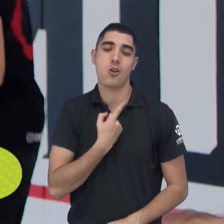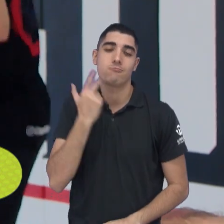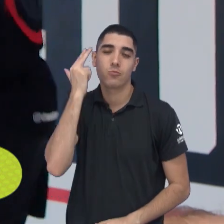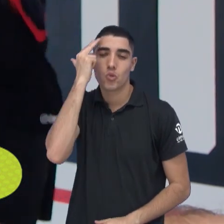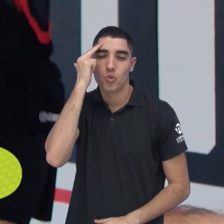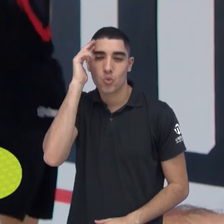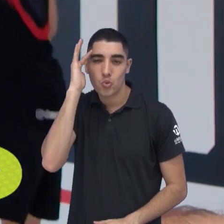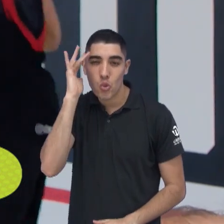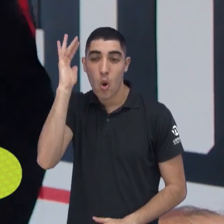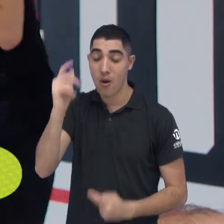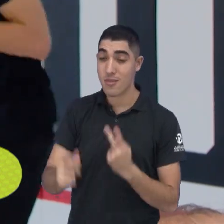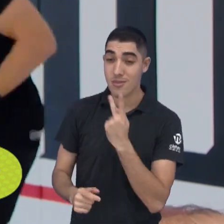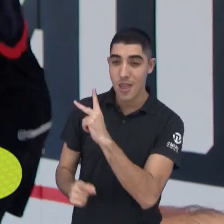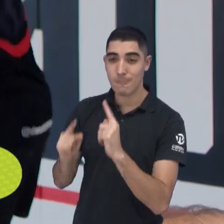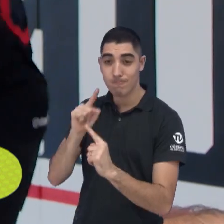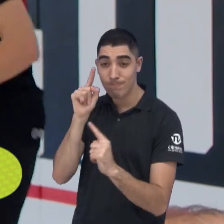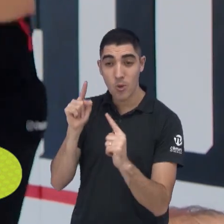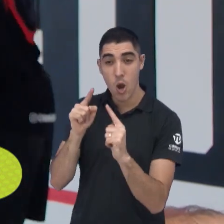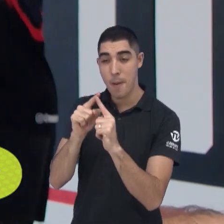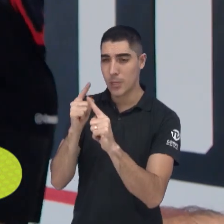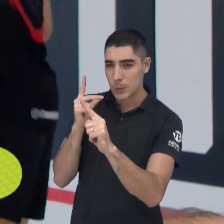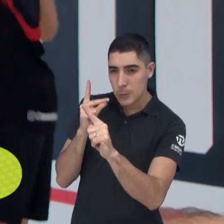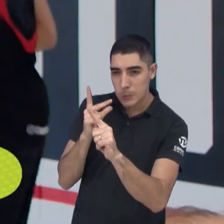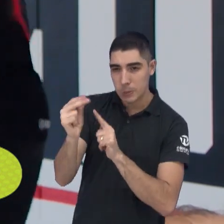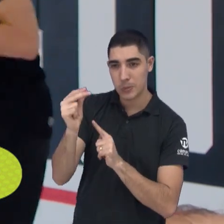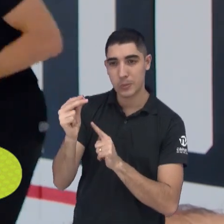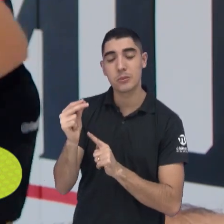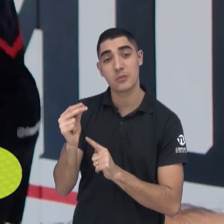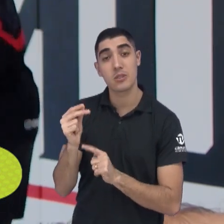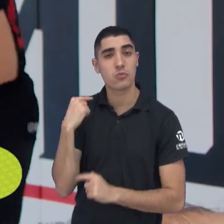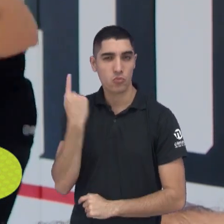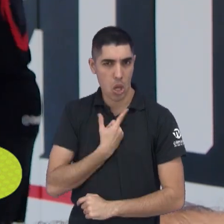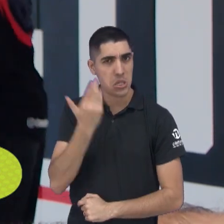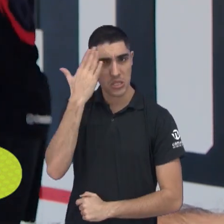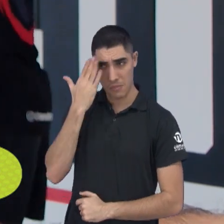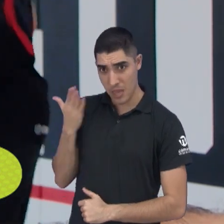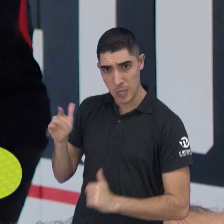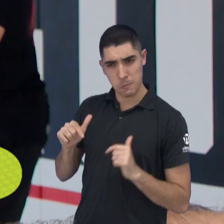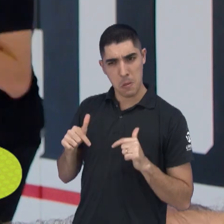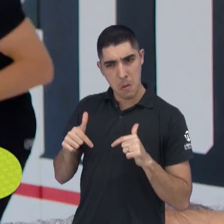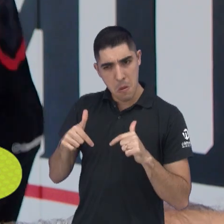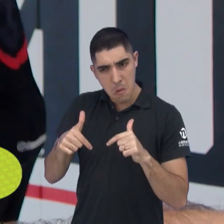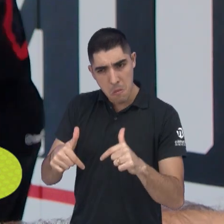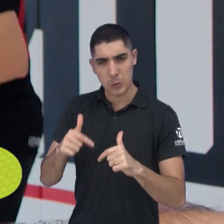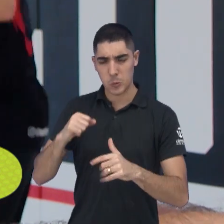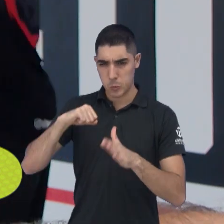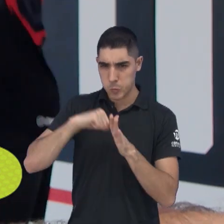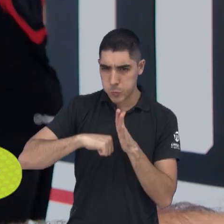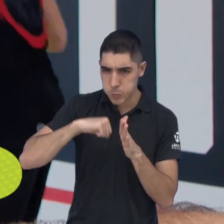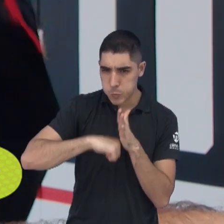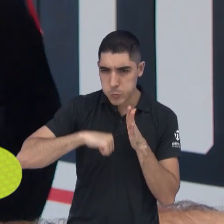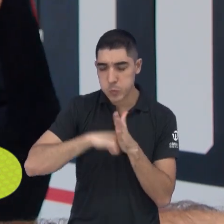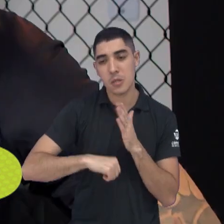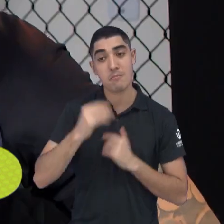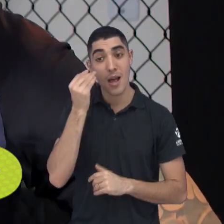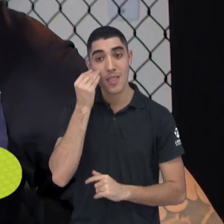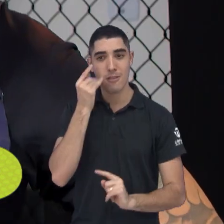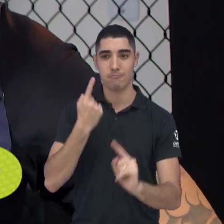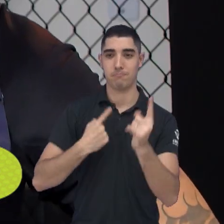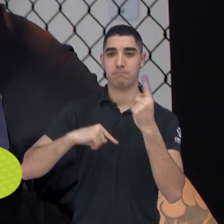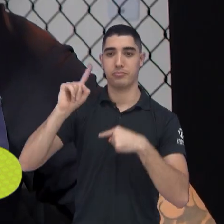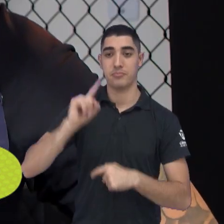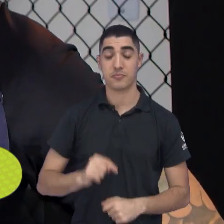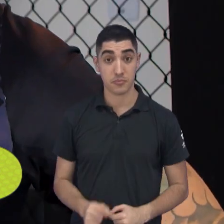ver o melhor dele e vendo ele atingir, que a gente sabe o empenho dele e toda essa batalha que ele tem, né? Para poder chegar no ponto mais alto. E